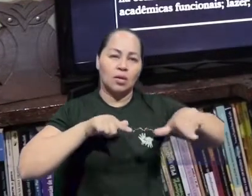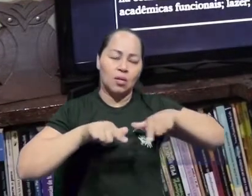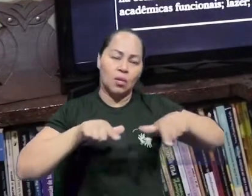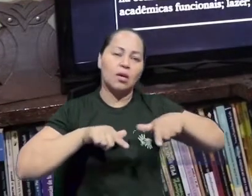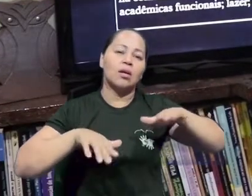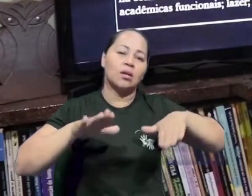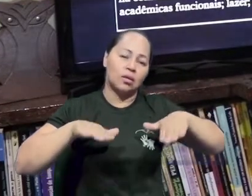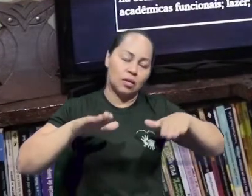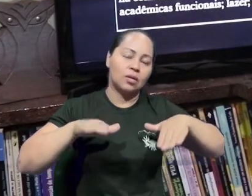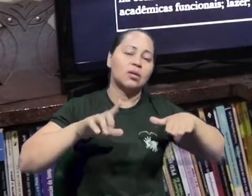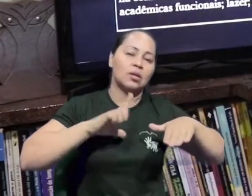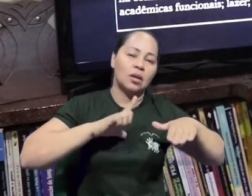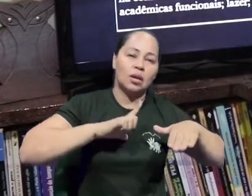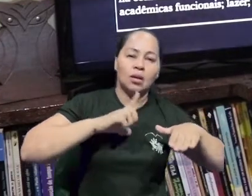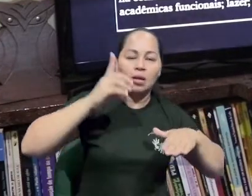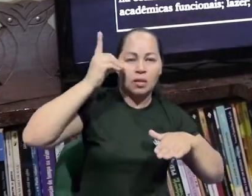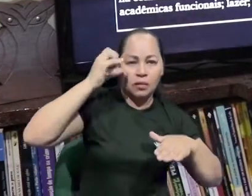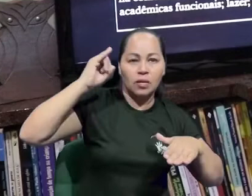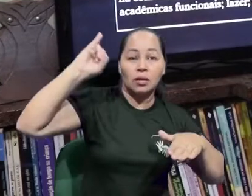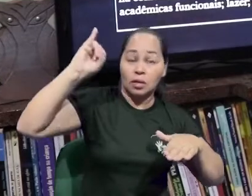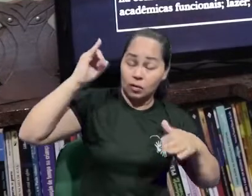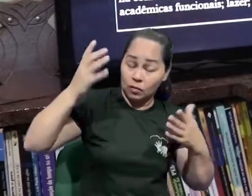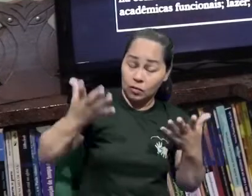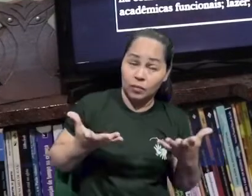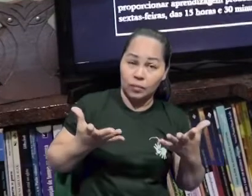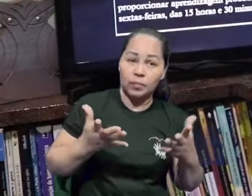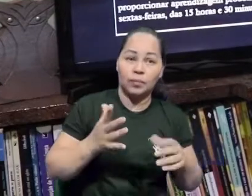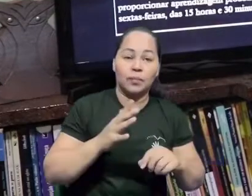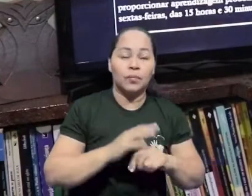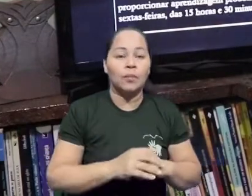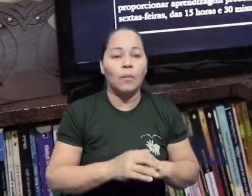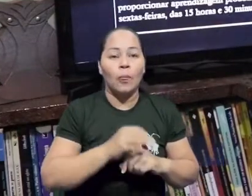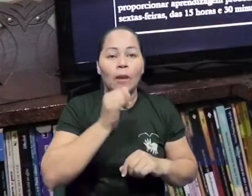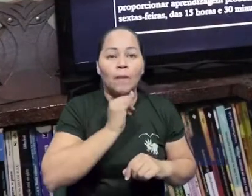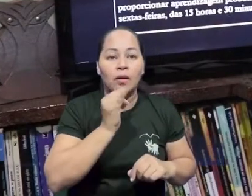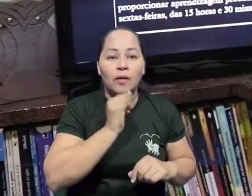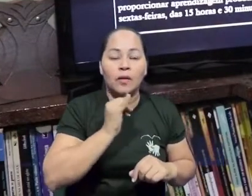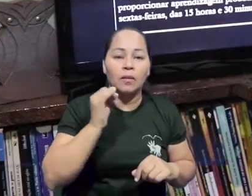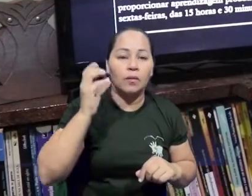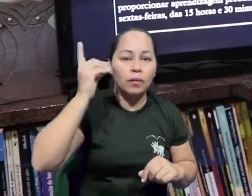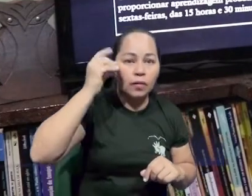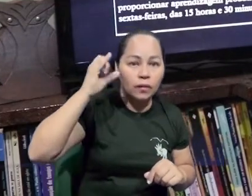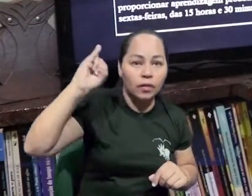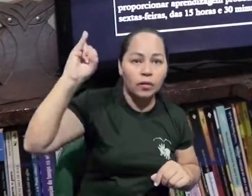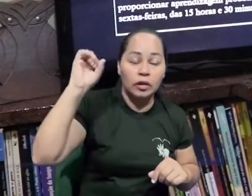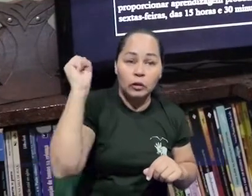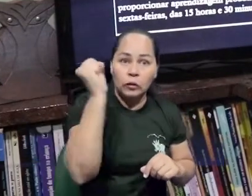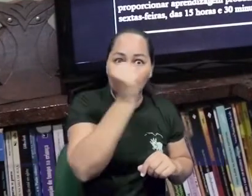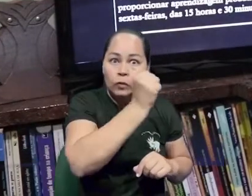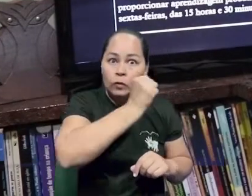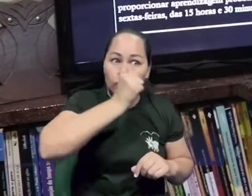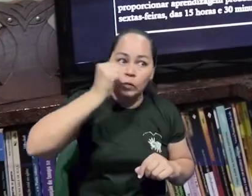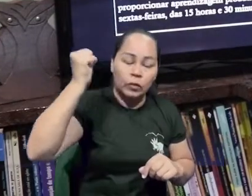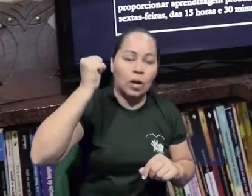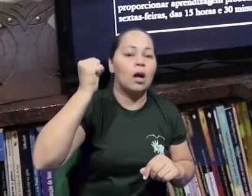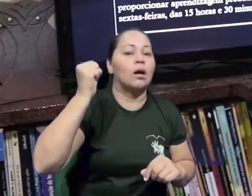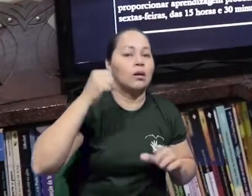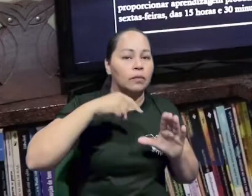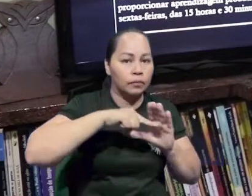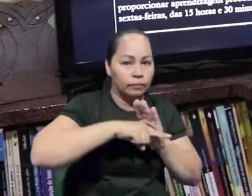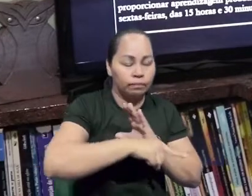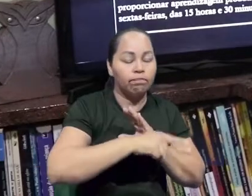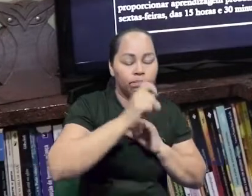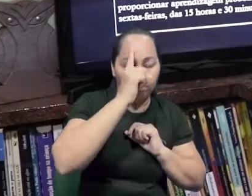trabalho também, que compete aí a deficiência intelectual, né? No com DI grave tem esse comprometimento em